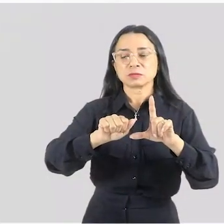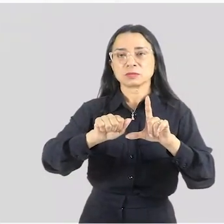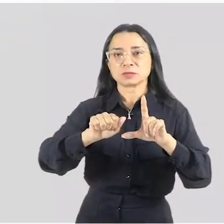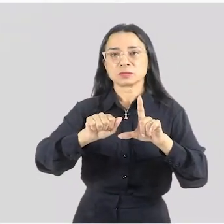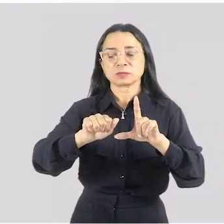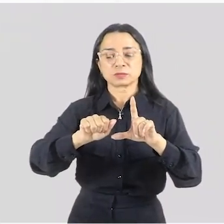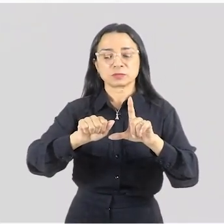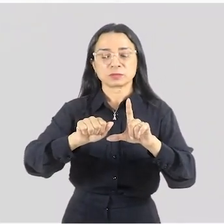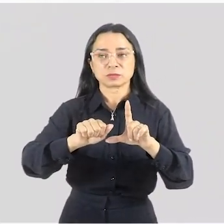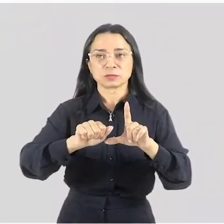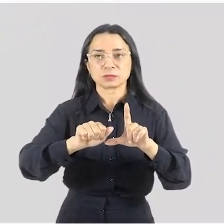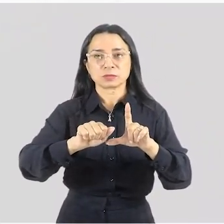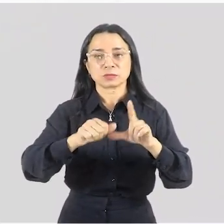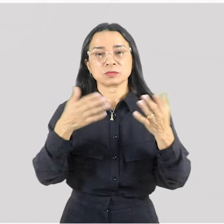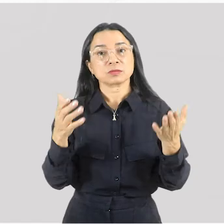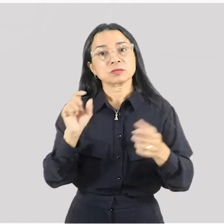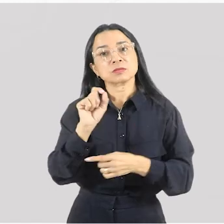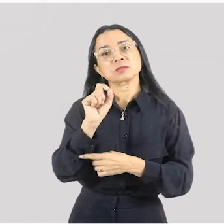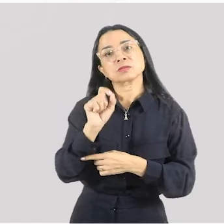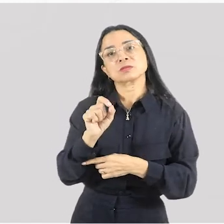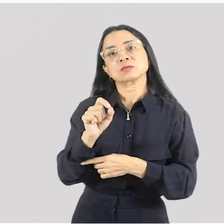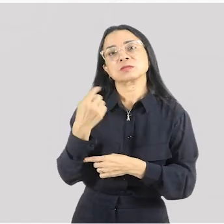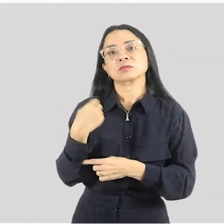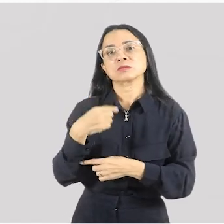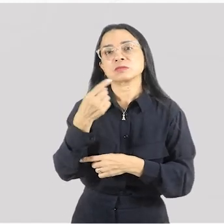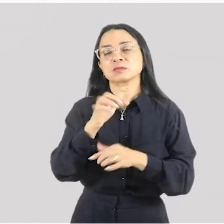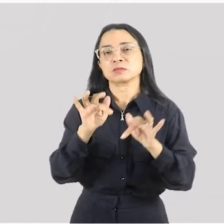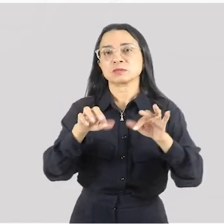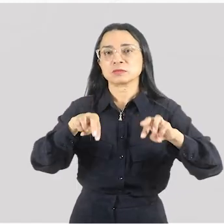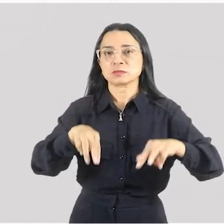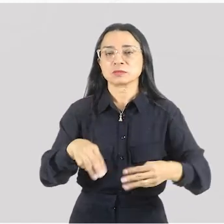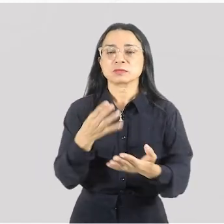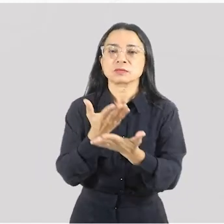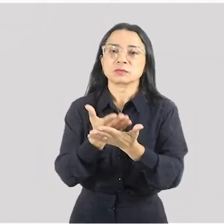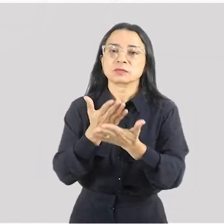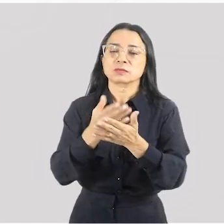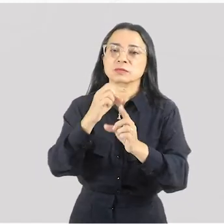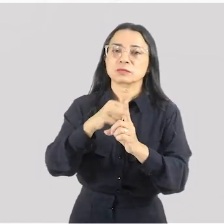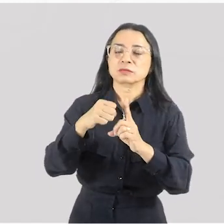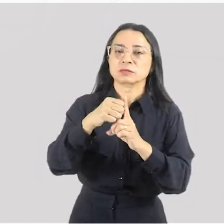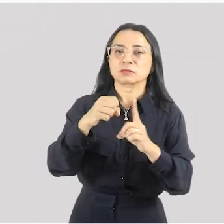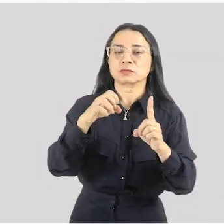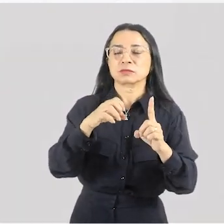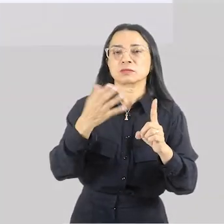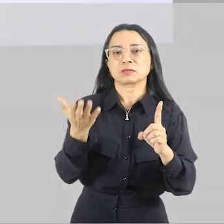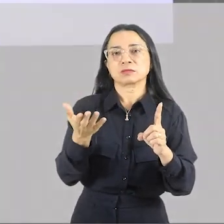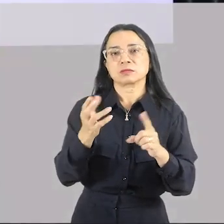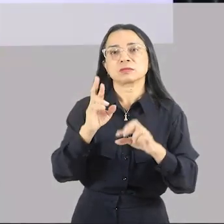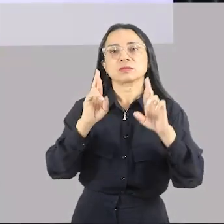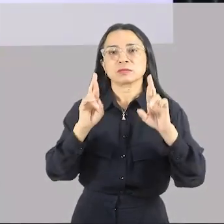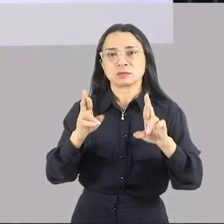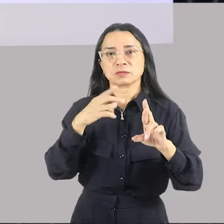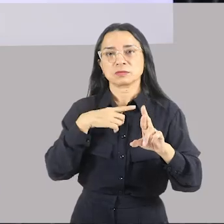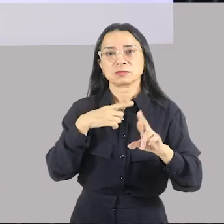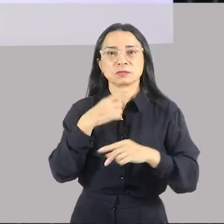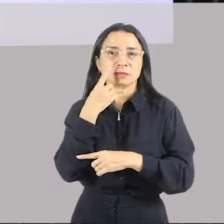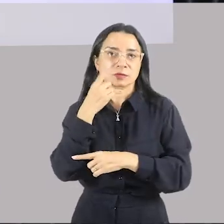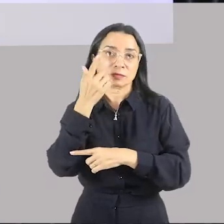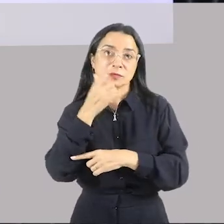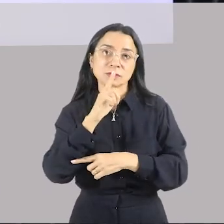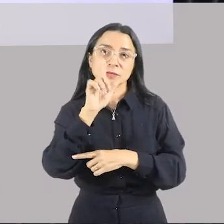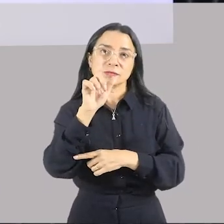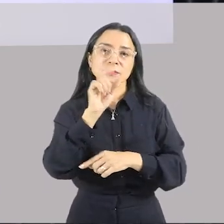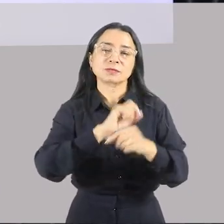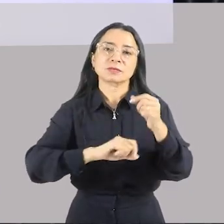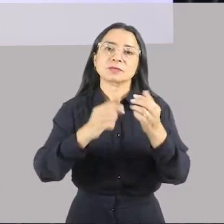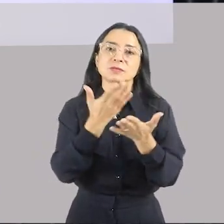dos mecanismos midiáticos. E com isso a gente encerra mais uma aula de Sociologia. Espero que eu possa vê-los também na próxima aula,